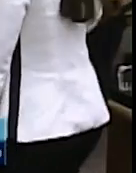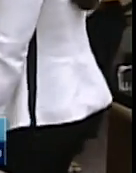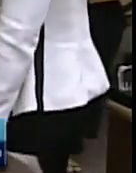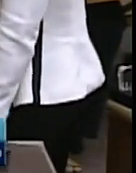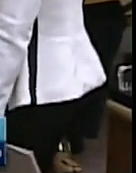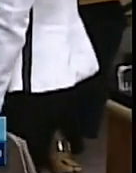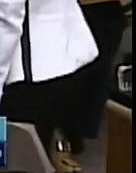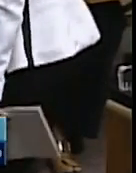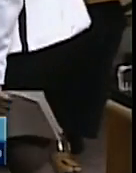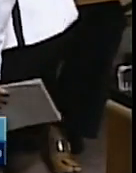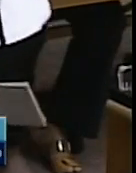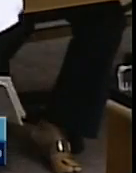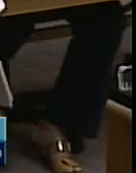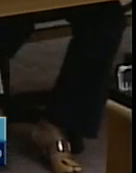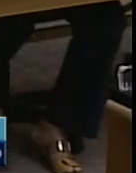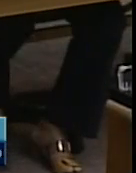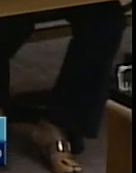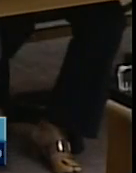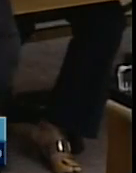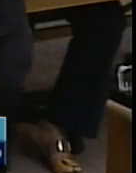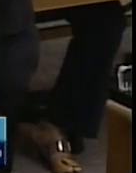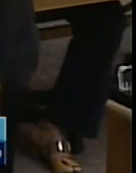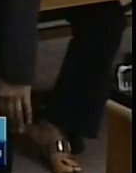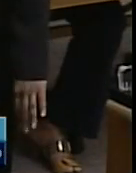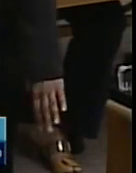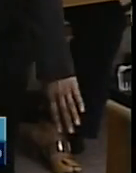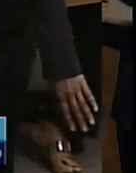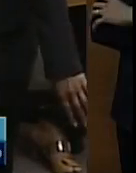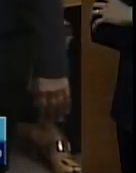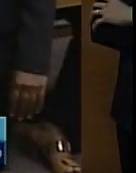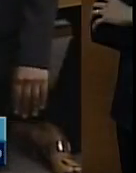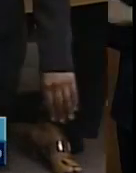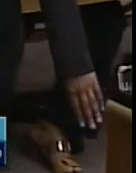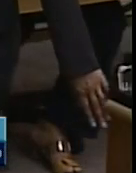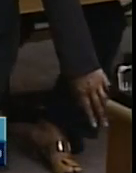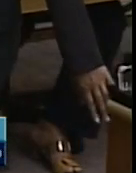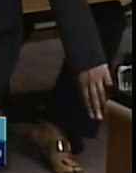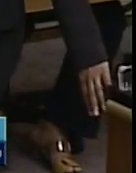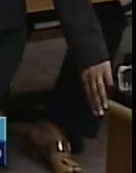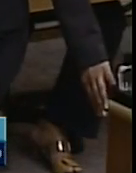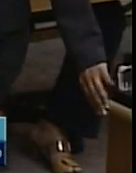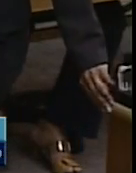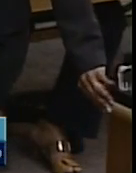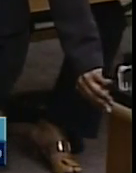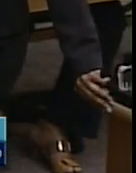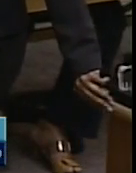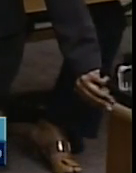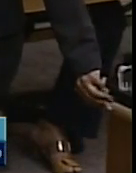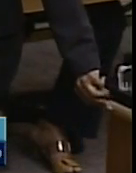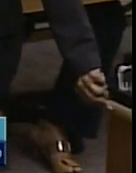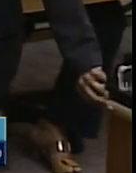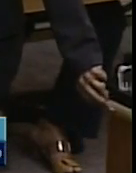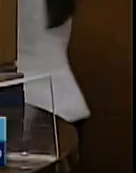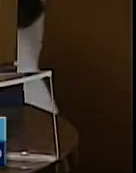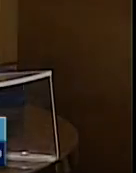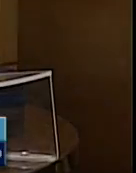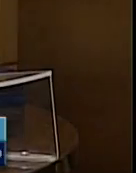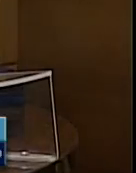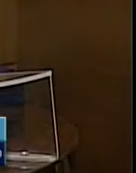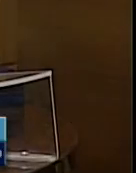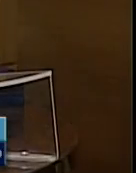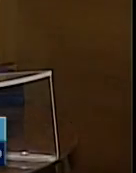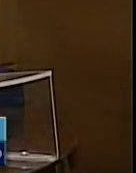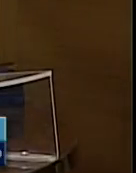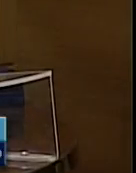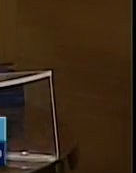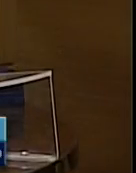na mesma sintonia. Não teve uma mudança realmente. Né? Então, eu posso ser igual? não,